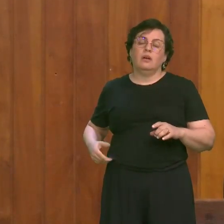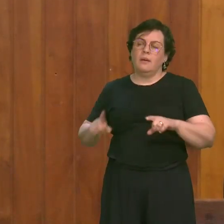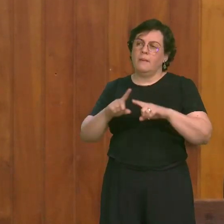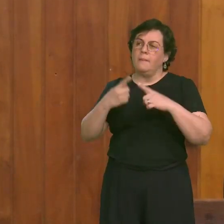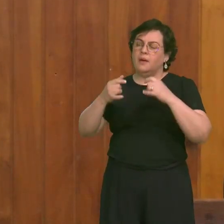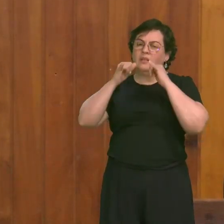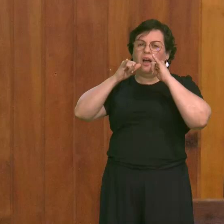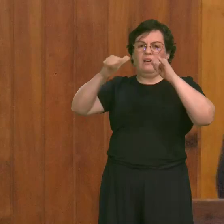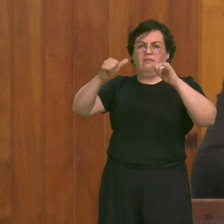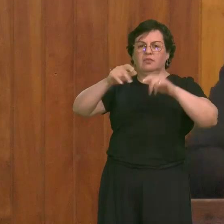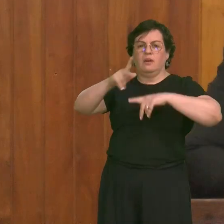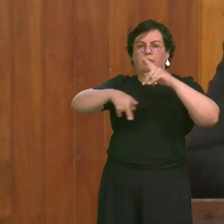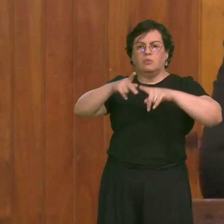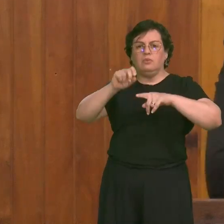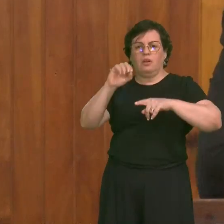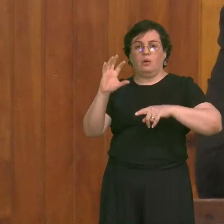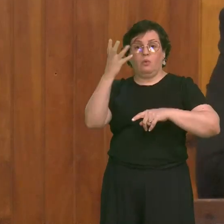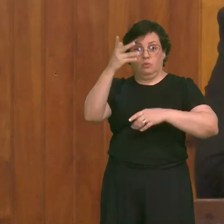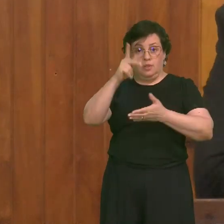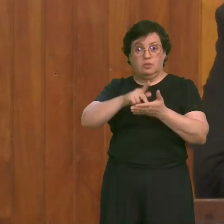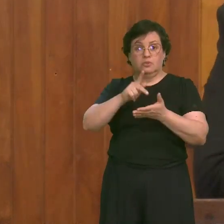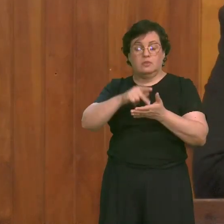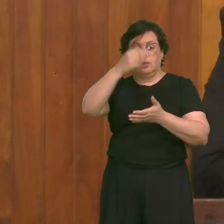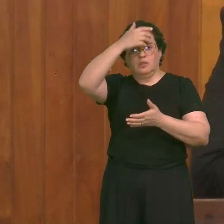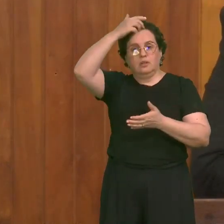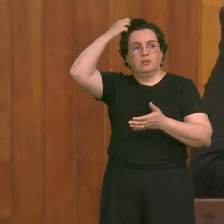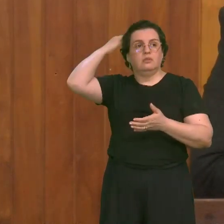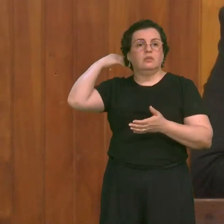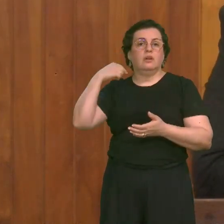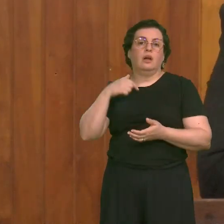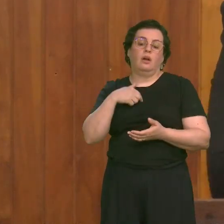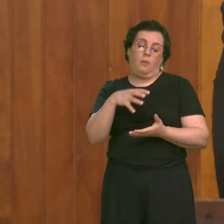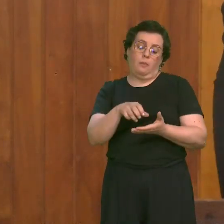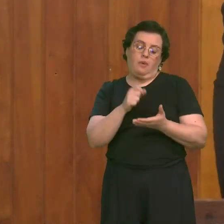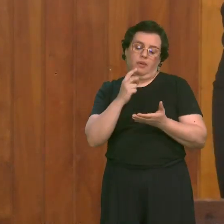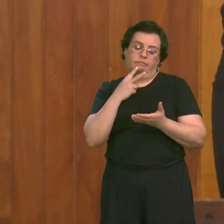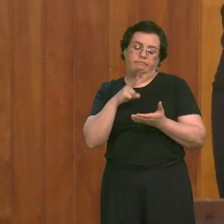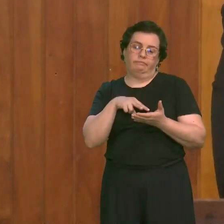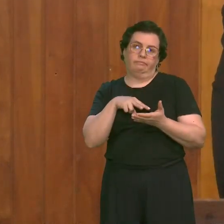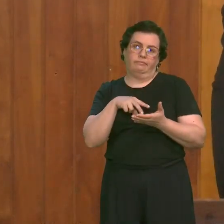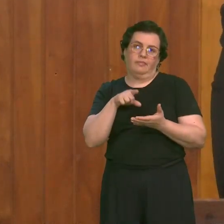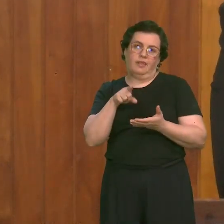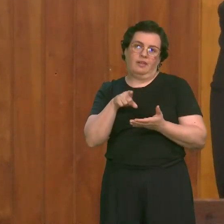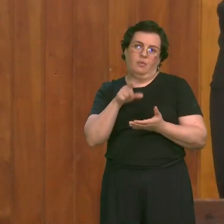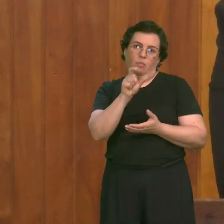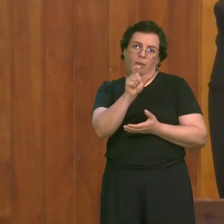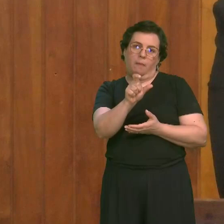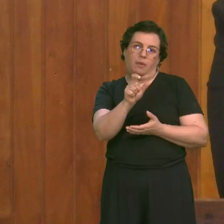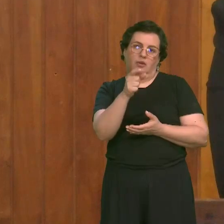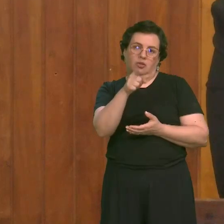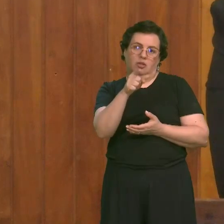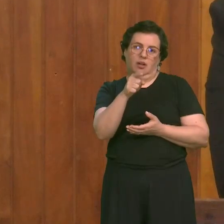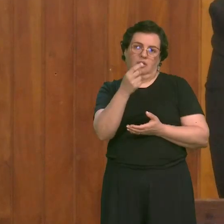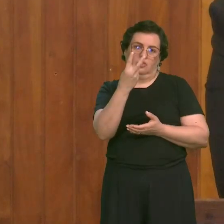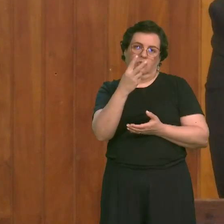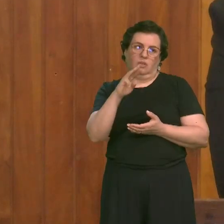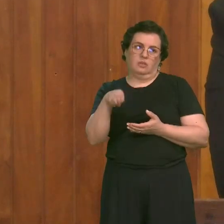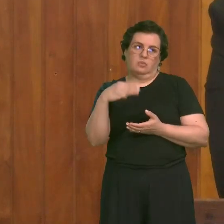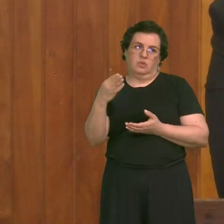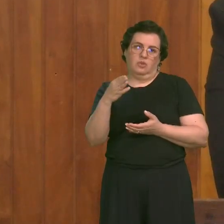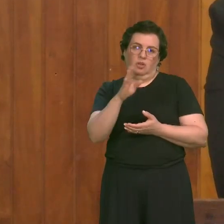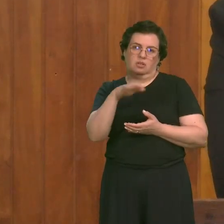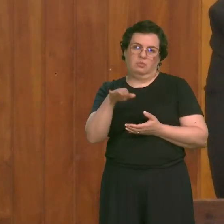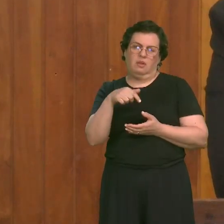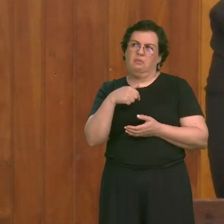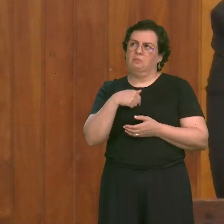população que acontece de verdade aí eu peguei aqui ó uma parte desses dois milhões e meio tem uma Emenda